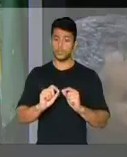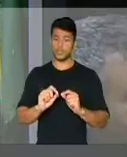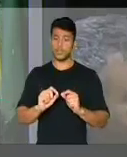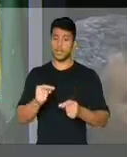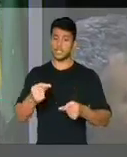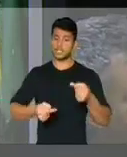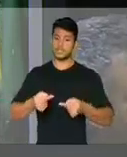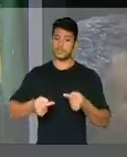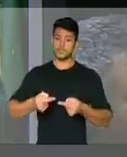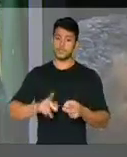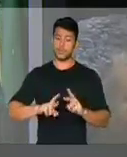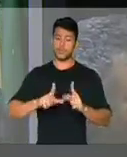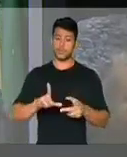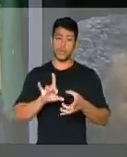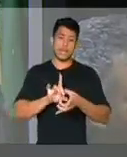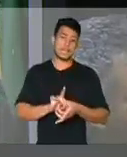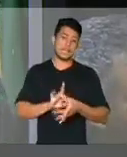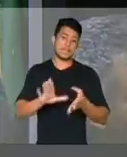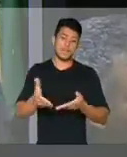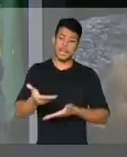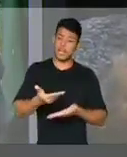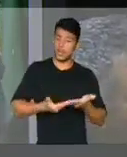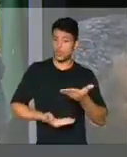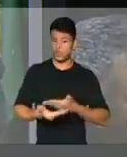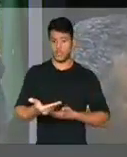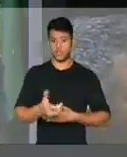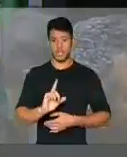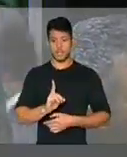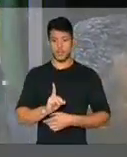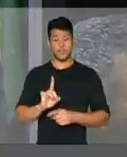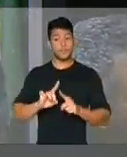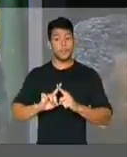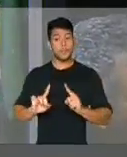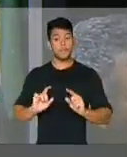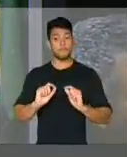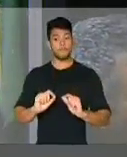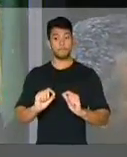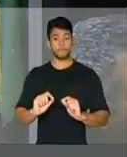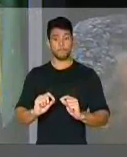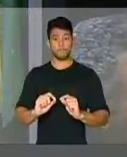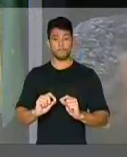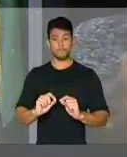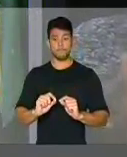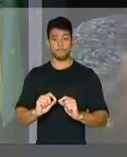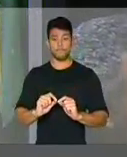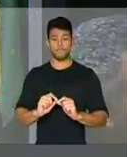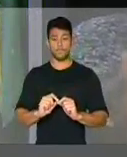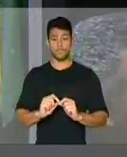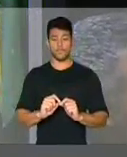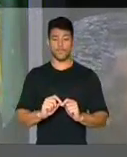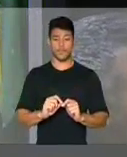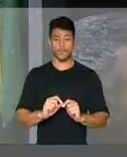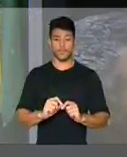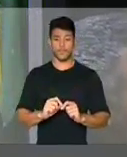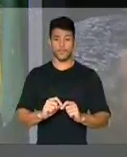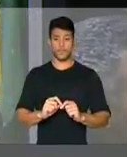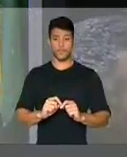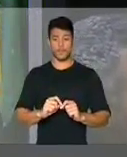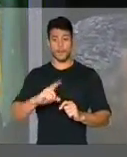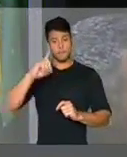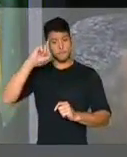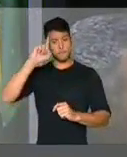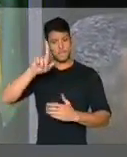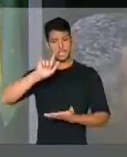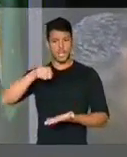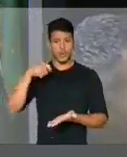não era a legalidade do compartilhamento das informações, mas a abusividade da